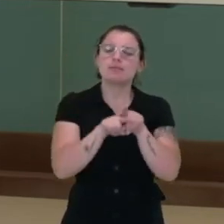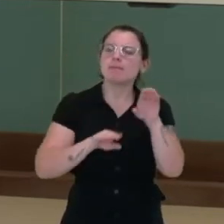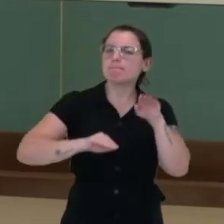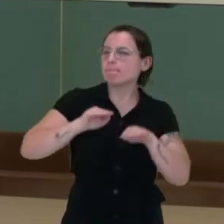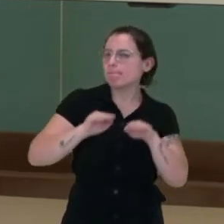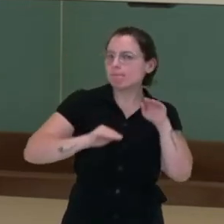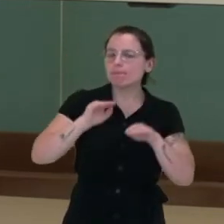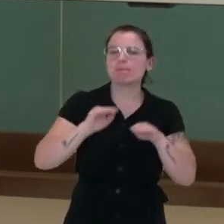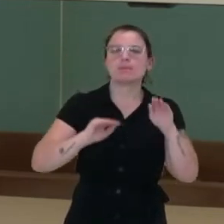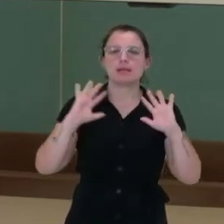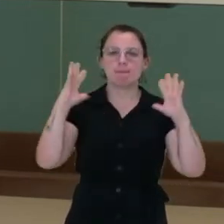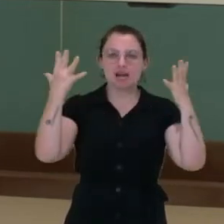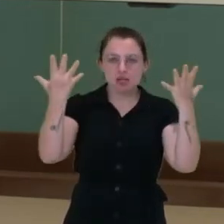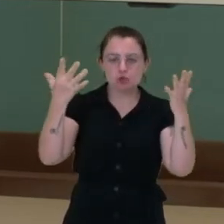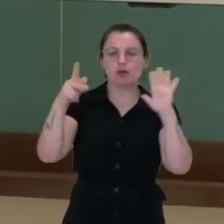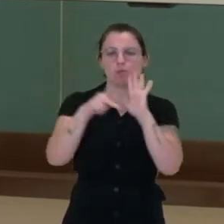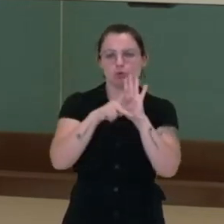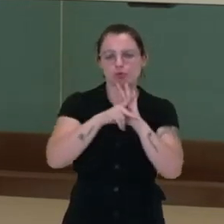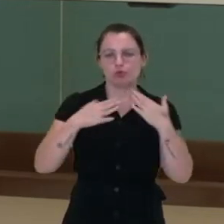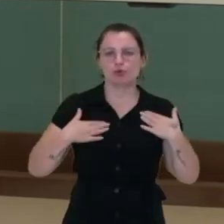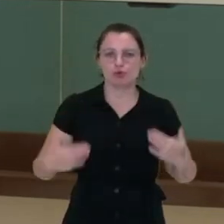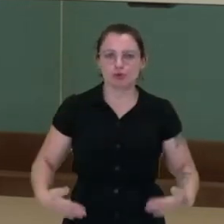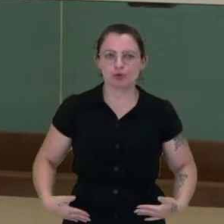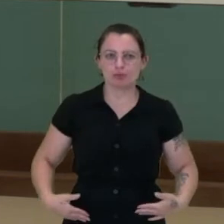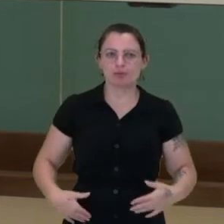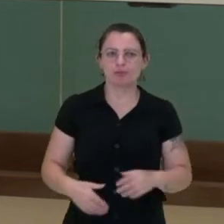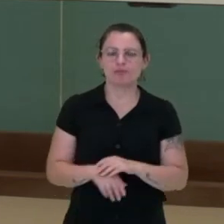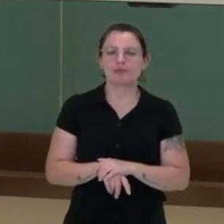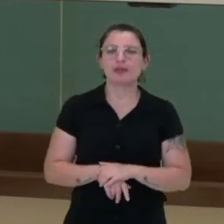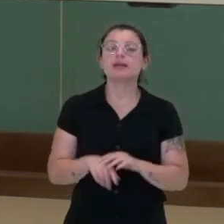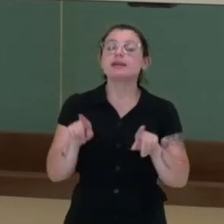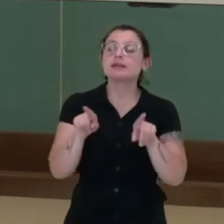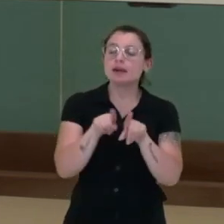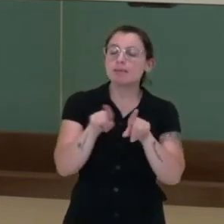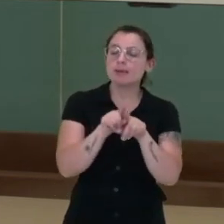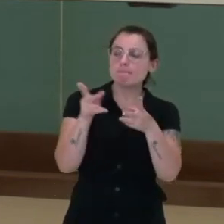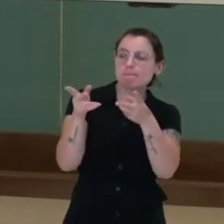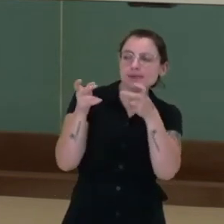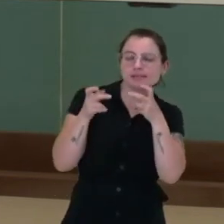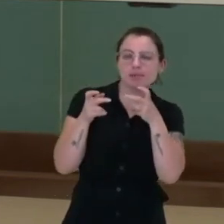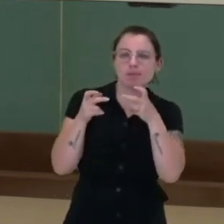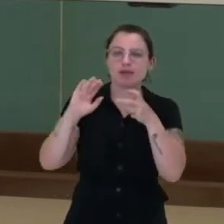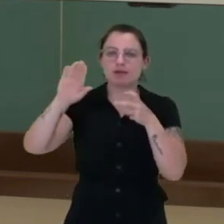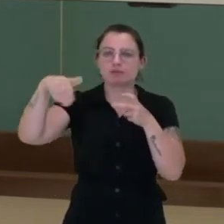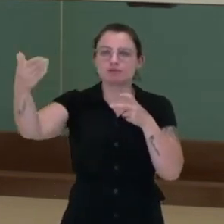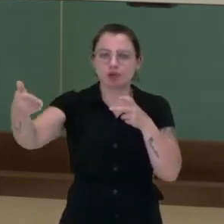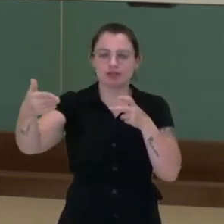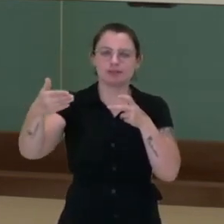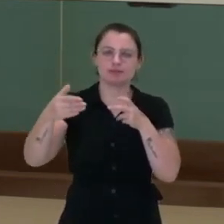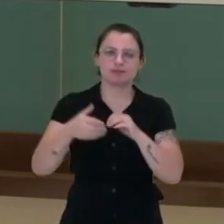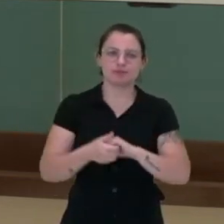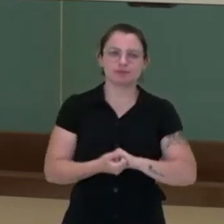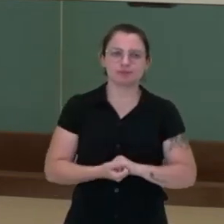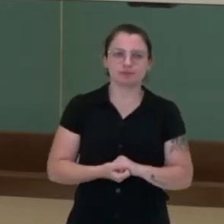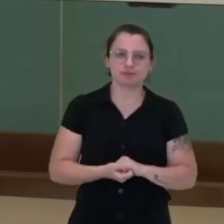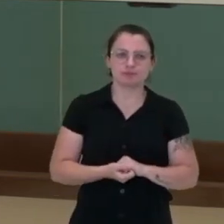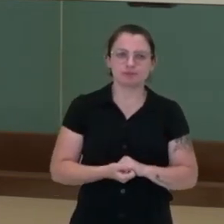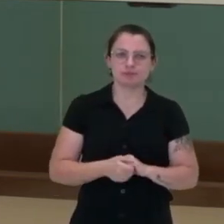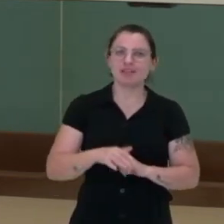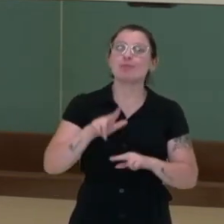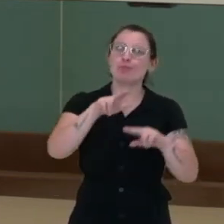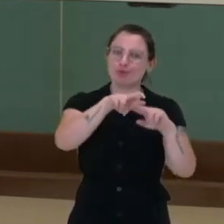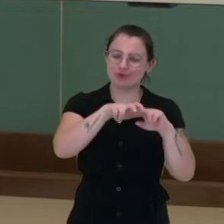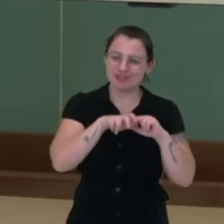e perceber os estímulos ambientais externos, como o frio e o calor. Por isso, tem a representação da mão. Então, a gente tem